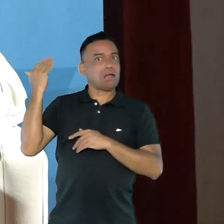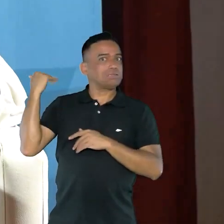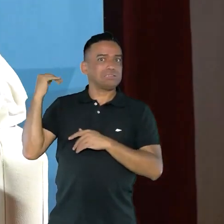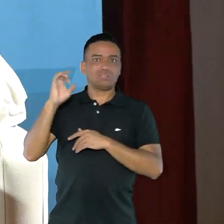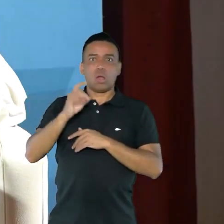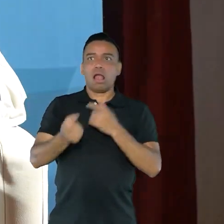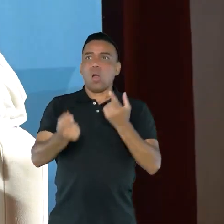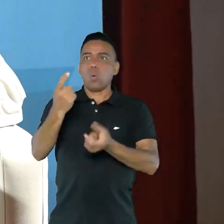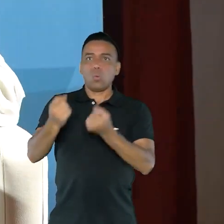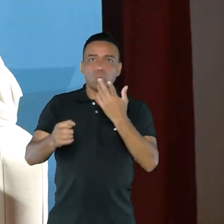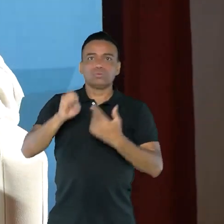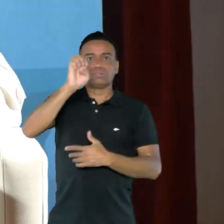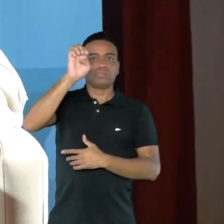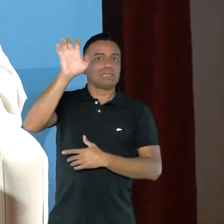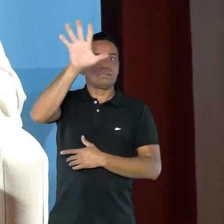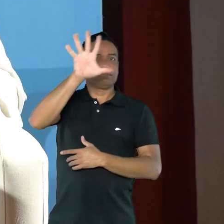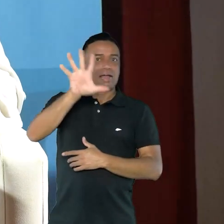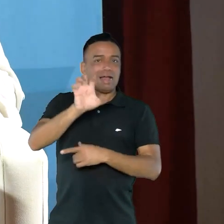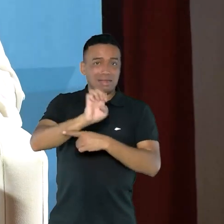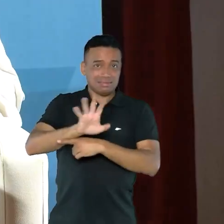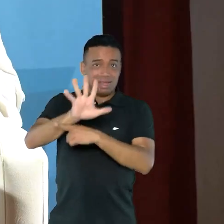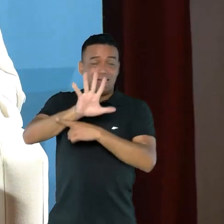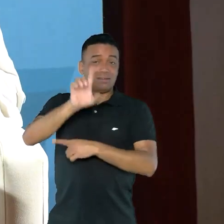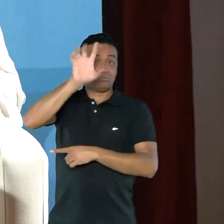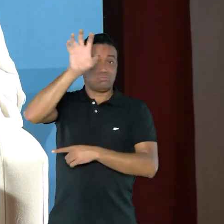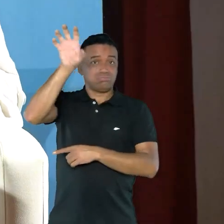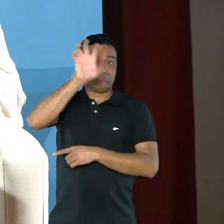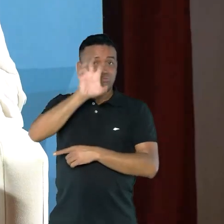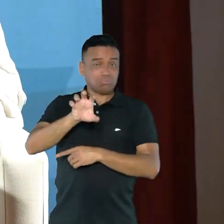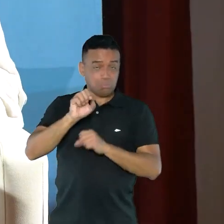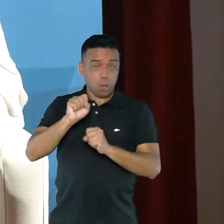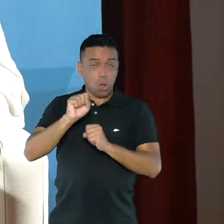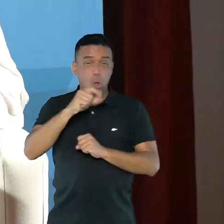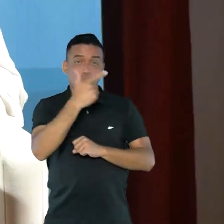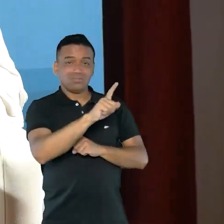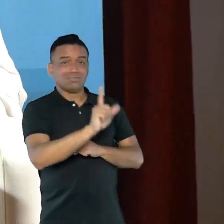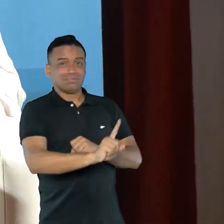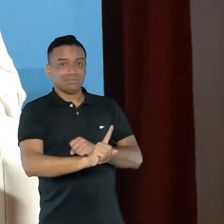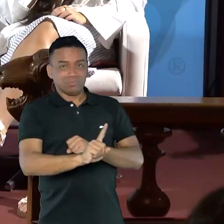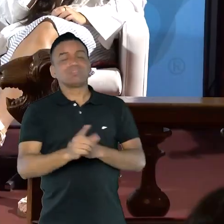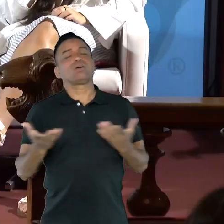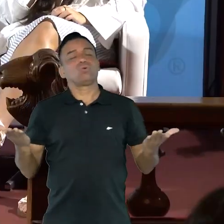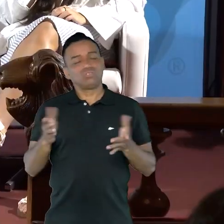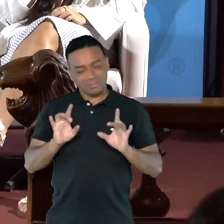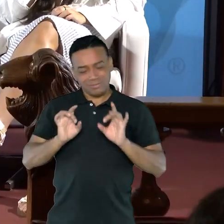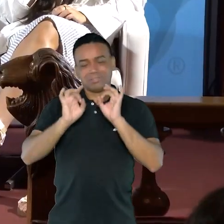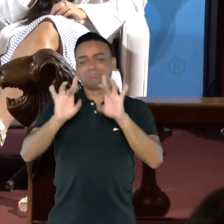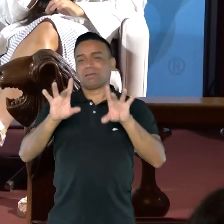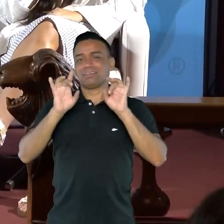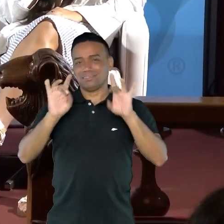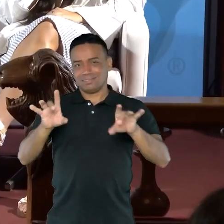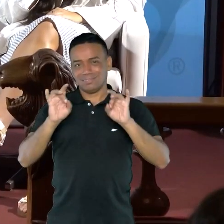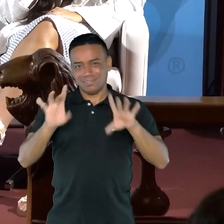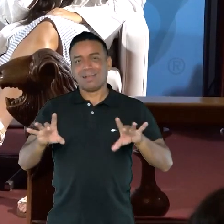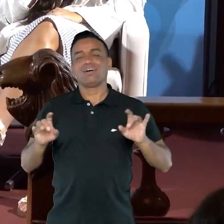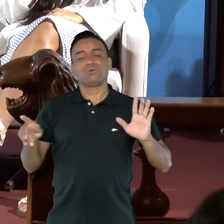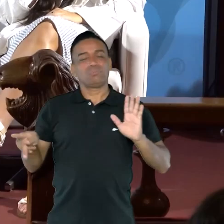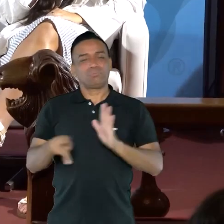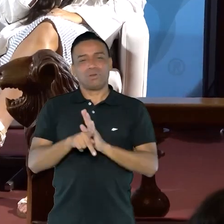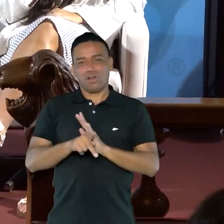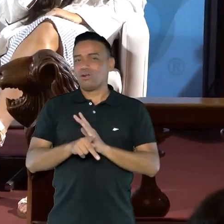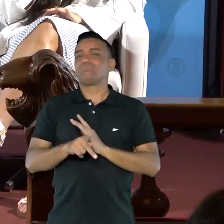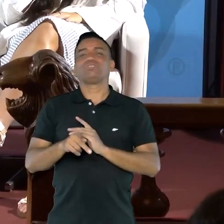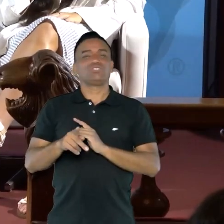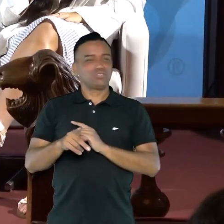Alguns estados aderiam, outros não, né? Então é muito especial estar aqui hoje falando sobre esse tema justo nesse dia,